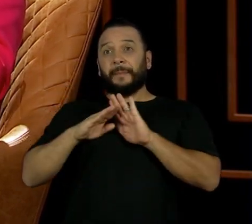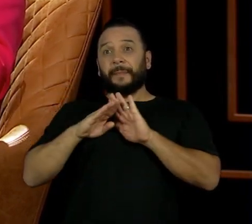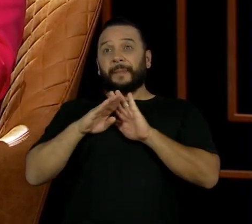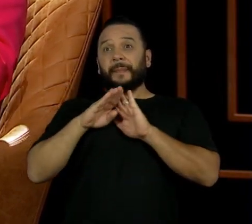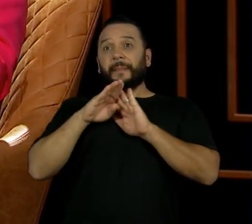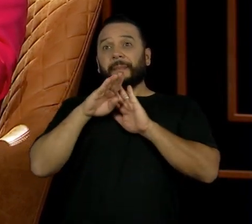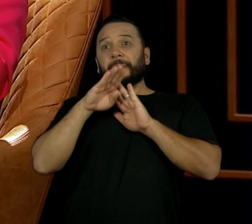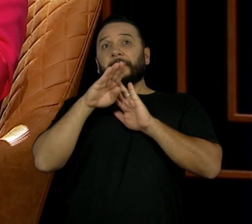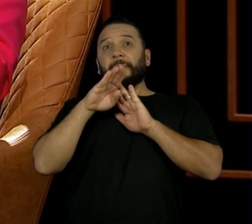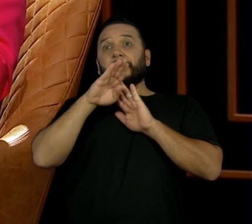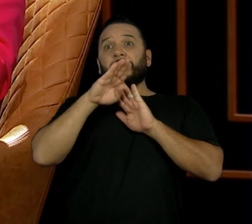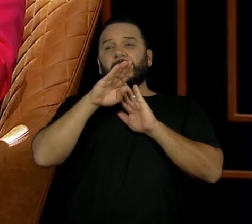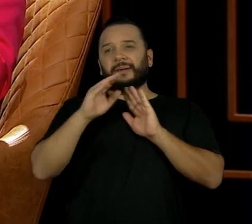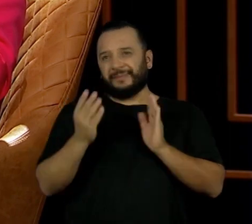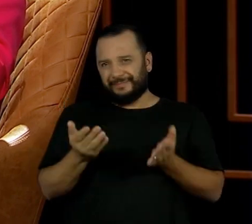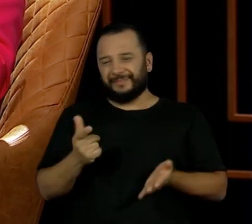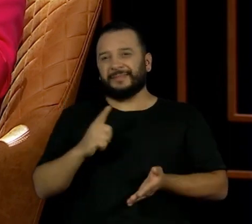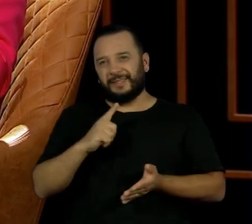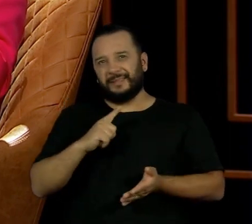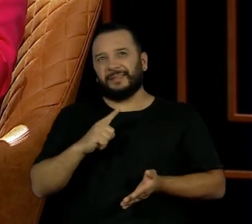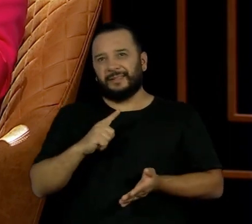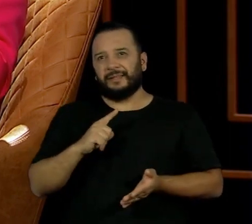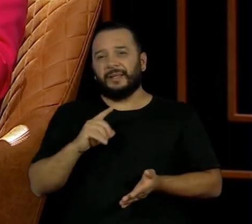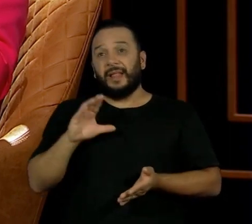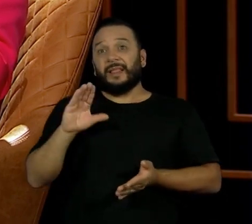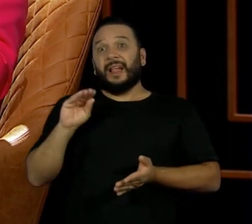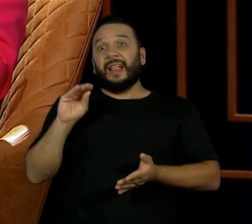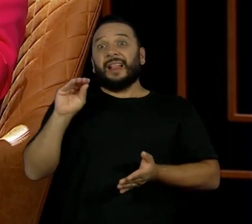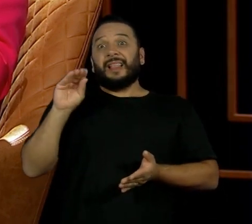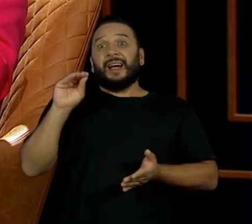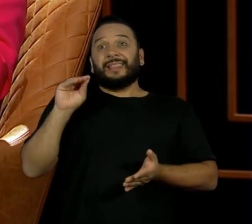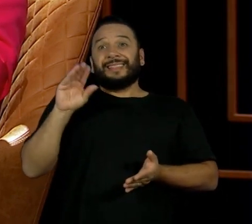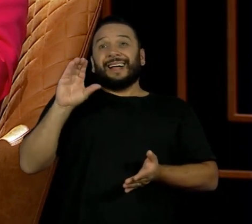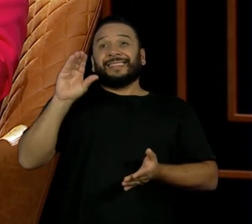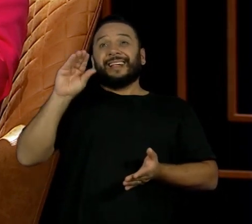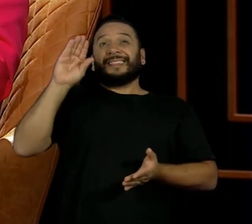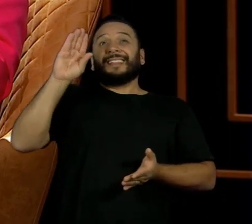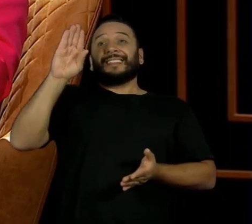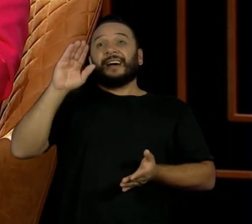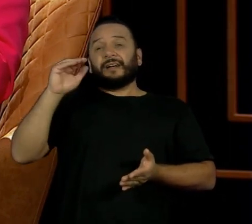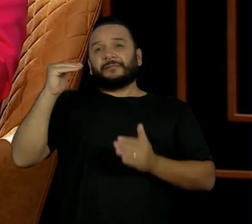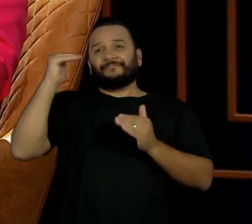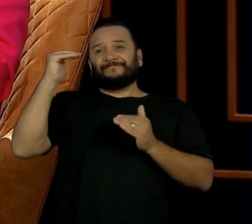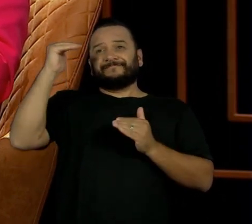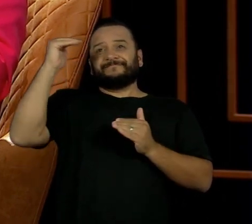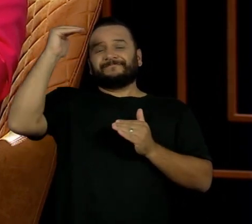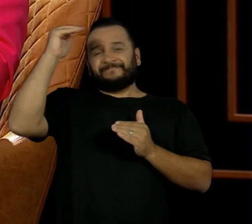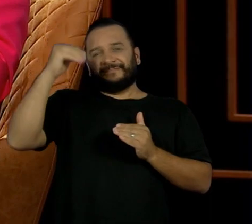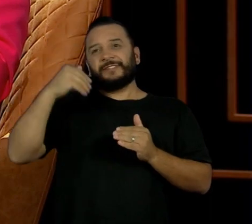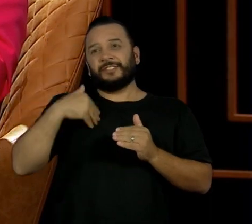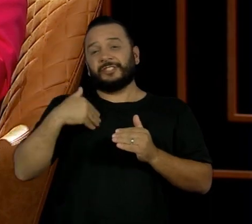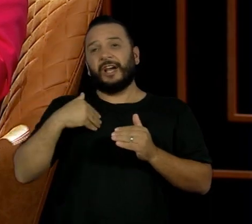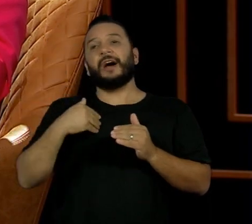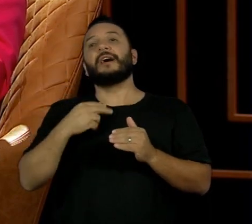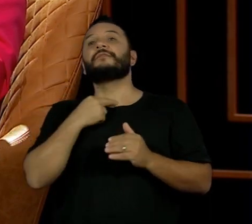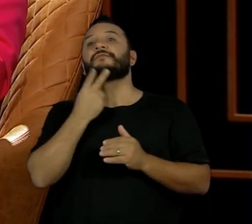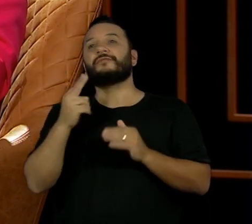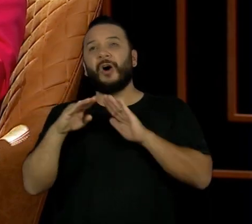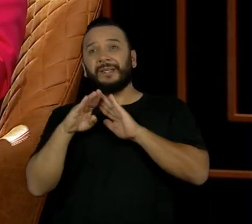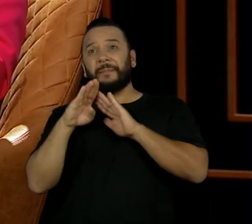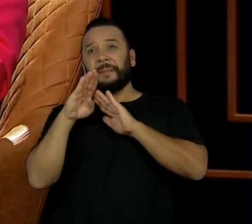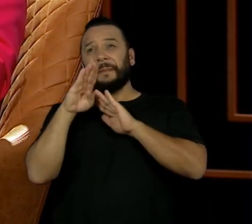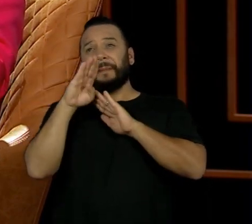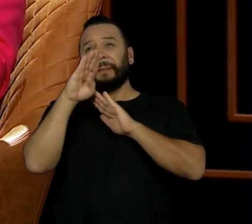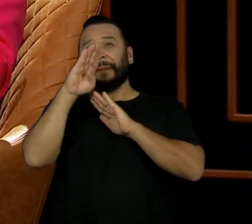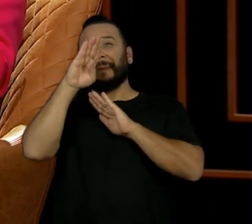la la la la ya la ya la ya. La la la la la la la la la la ya la